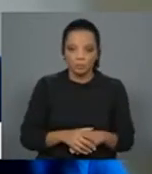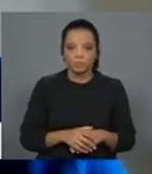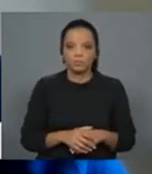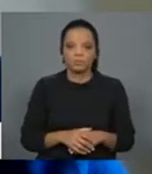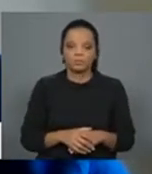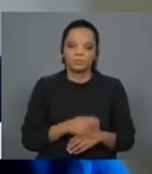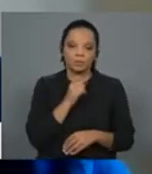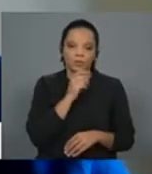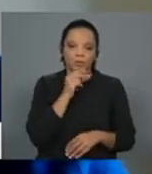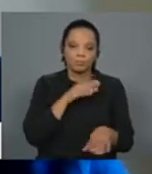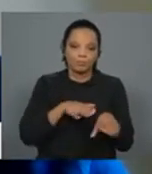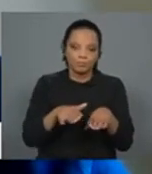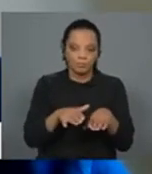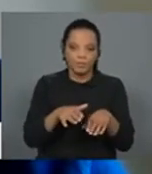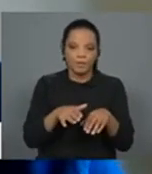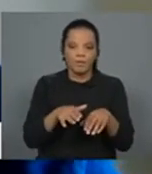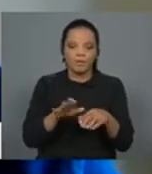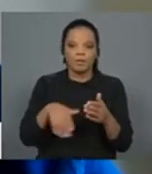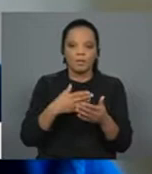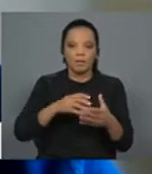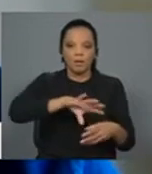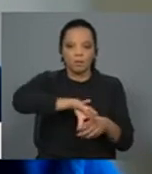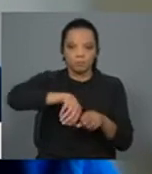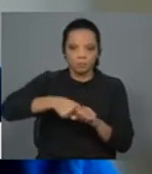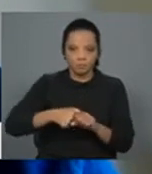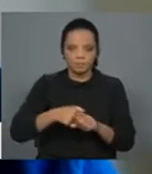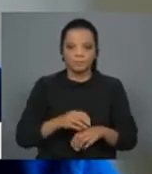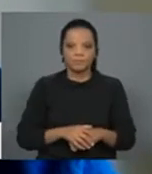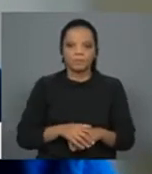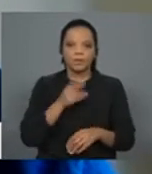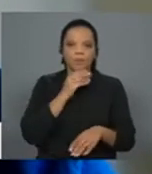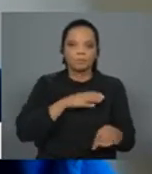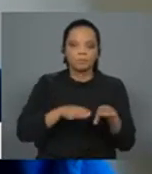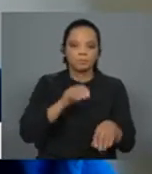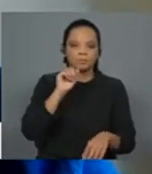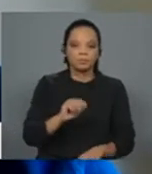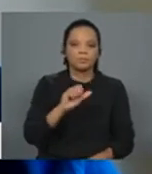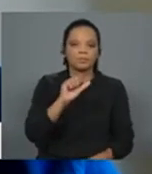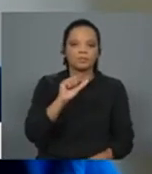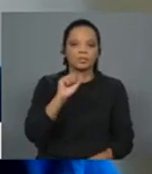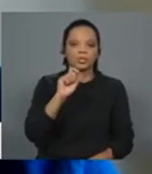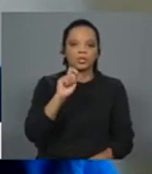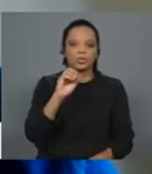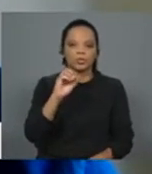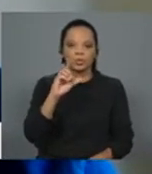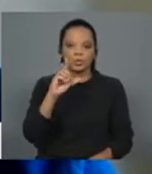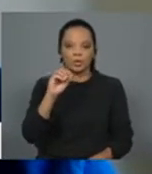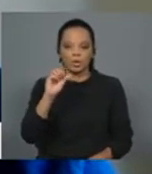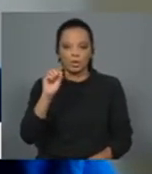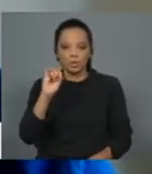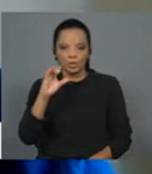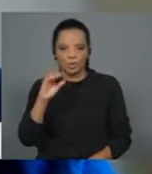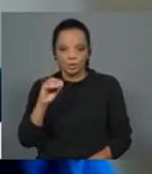aqui sismos com grande potencial destrutivo. Ora, o sismo é um fenómeno geológico, nós não temos capacidade